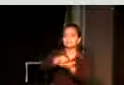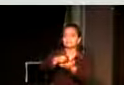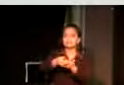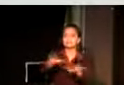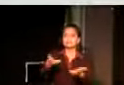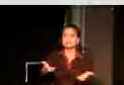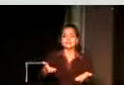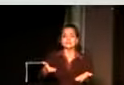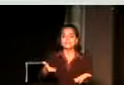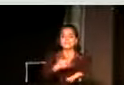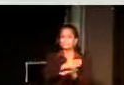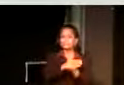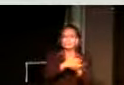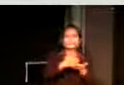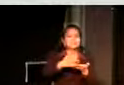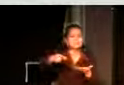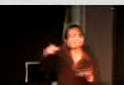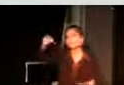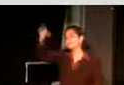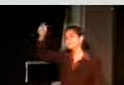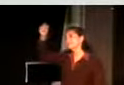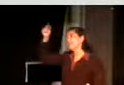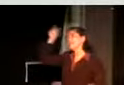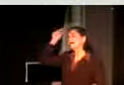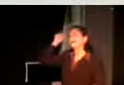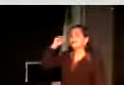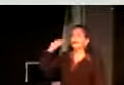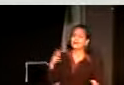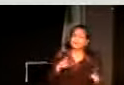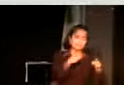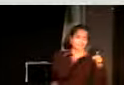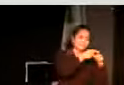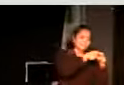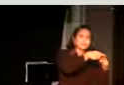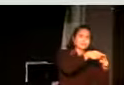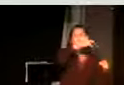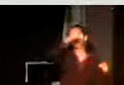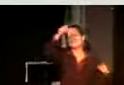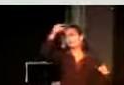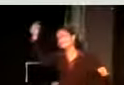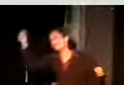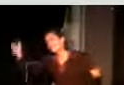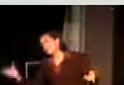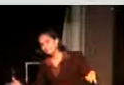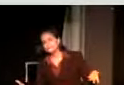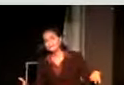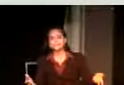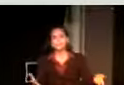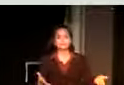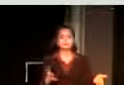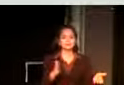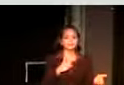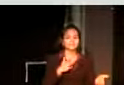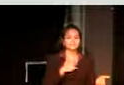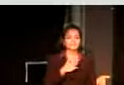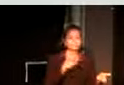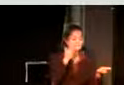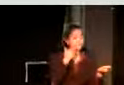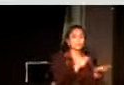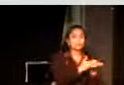e feita desde lá da eternidade no mesmo na mesma mão em que Ele